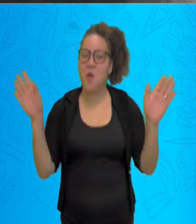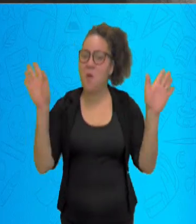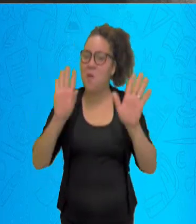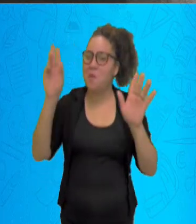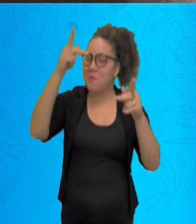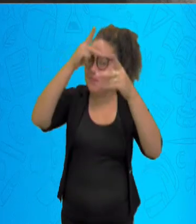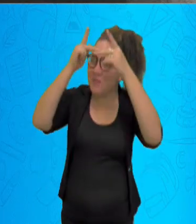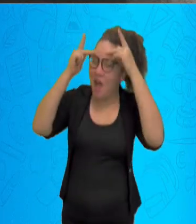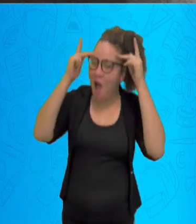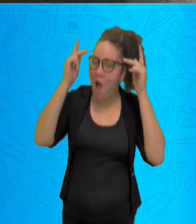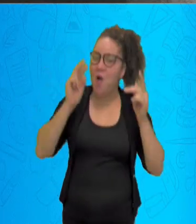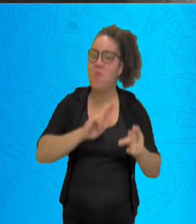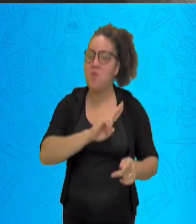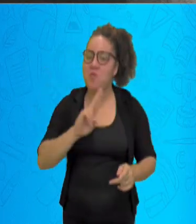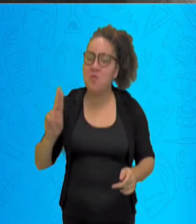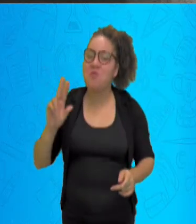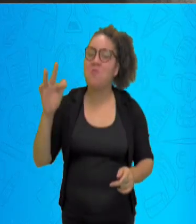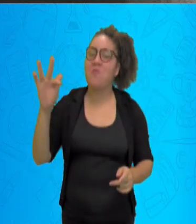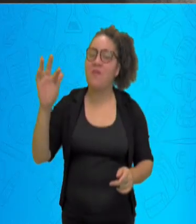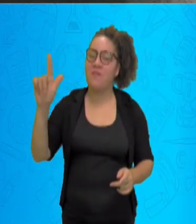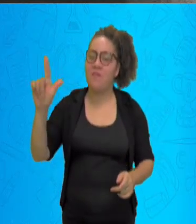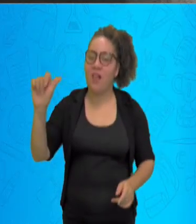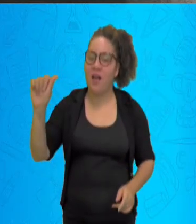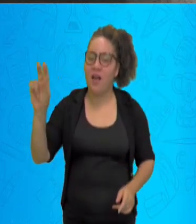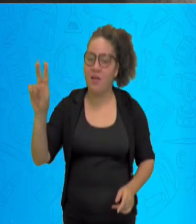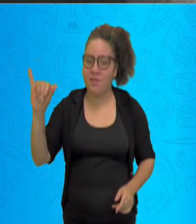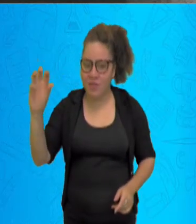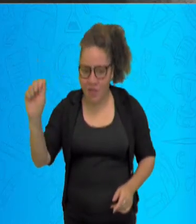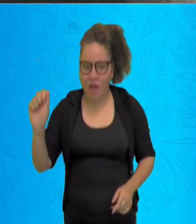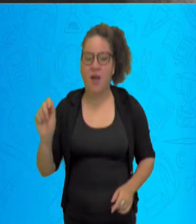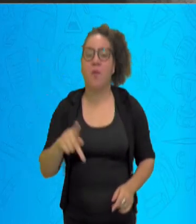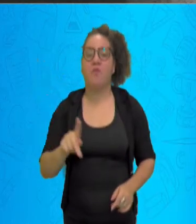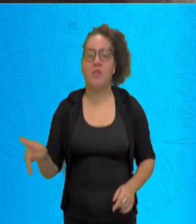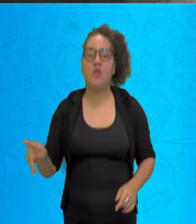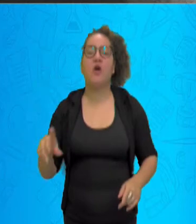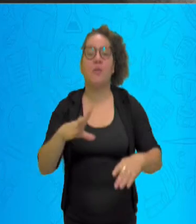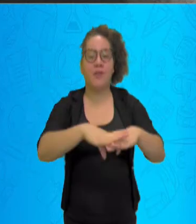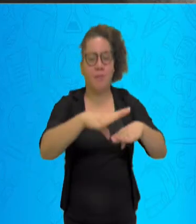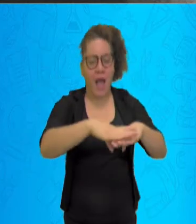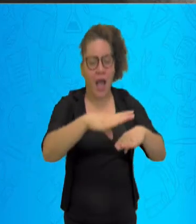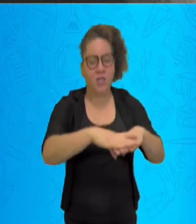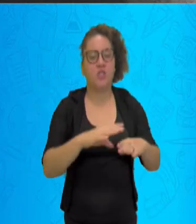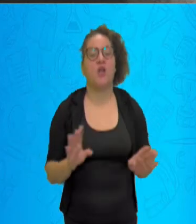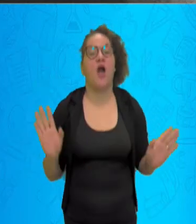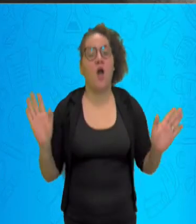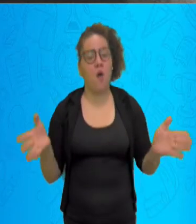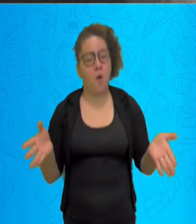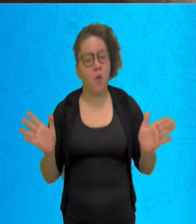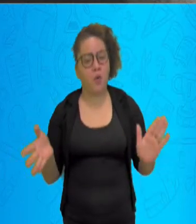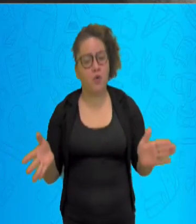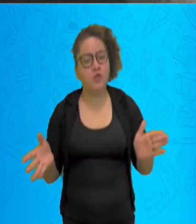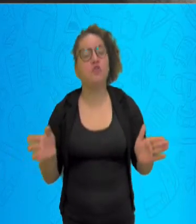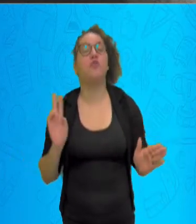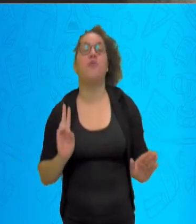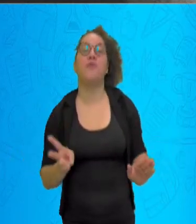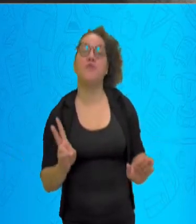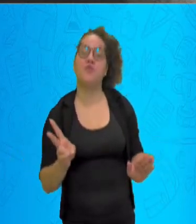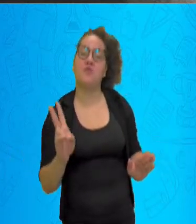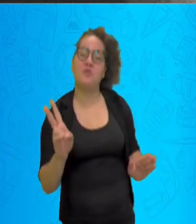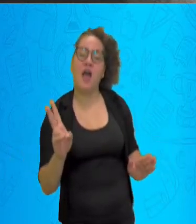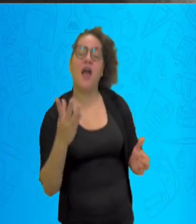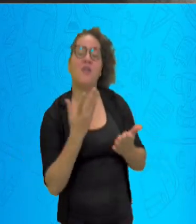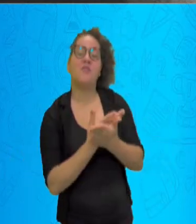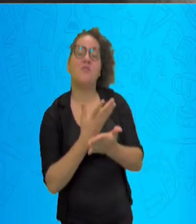Olá, pessoal. Meu nome é Flávia Nunes, sou professora de matemática e hoje nós vamos continuar